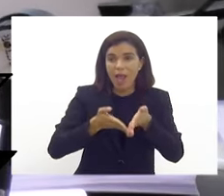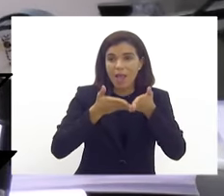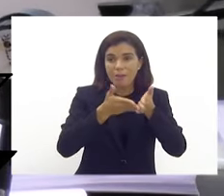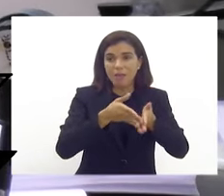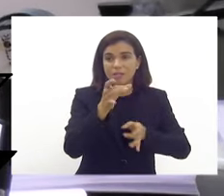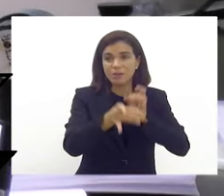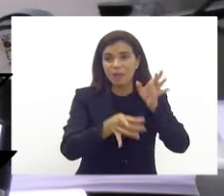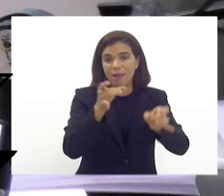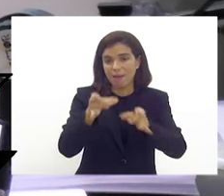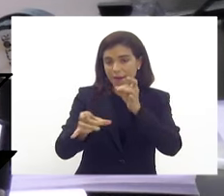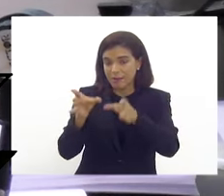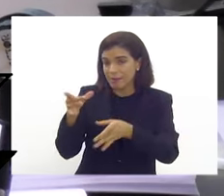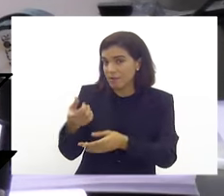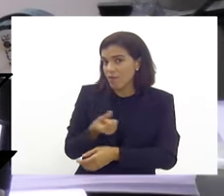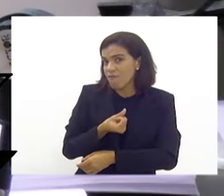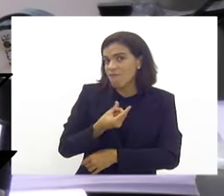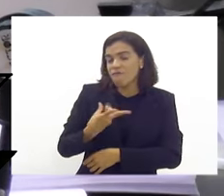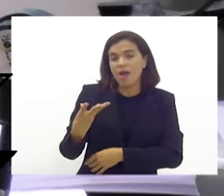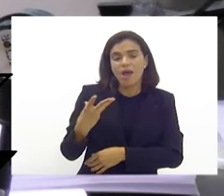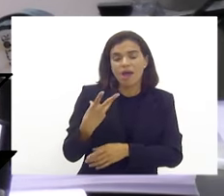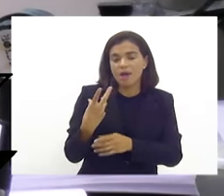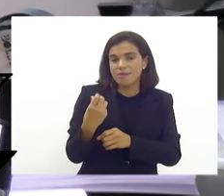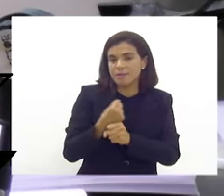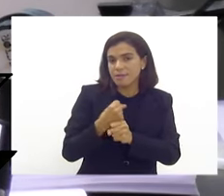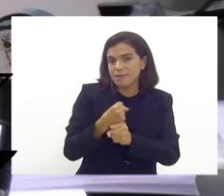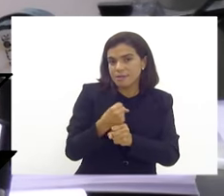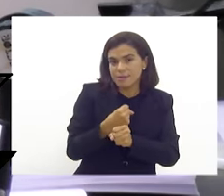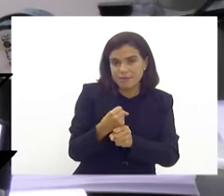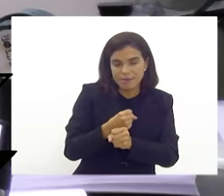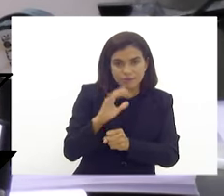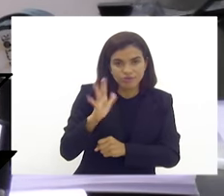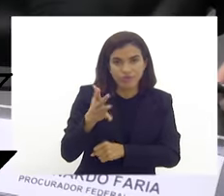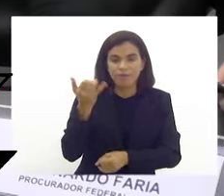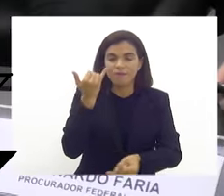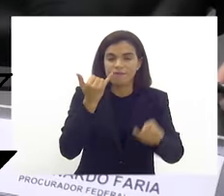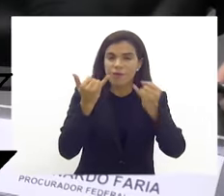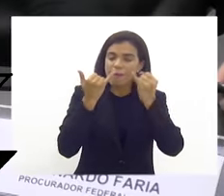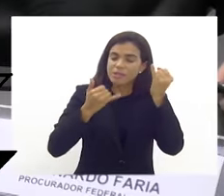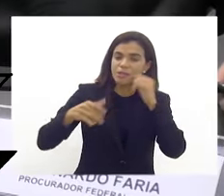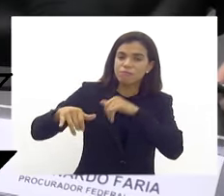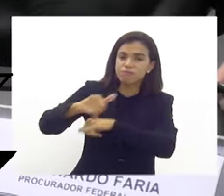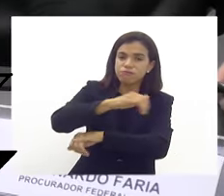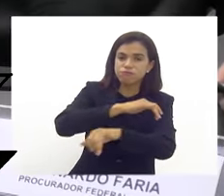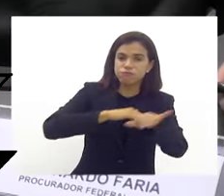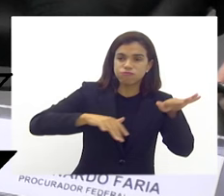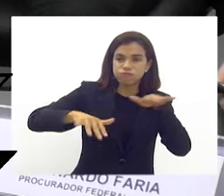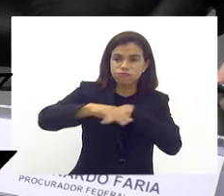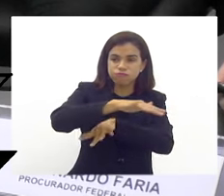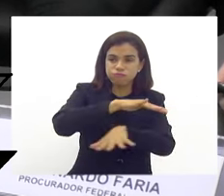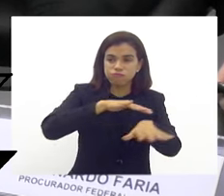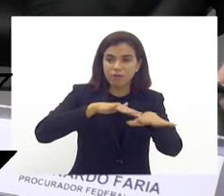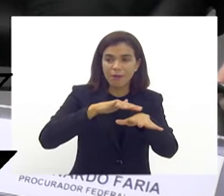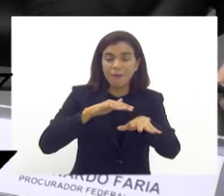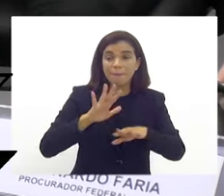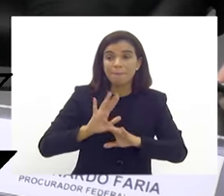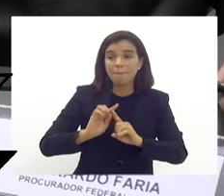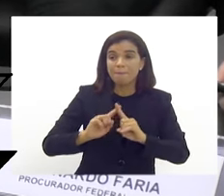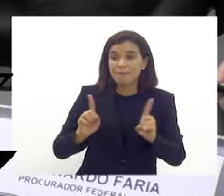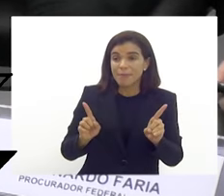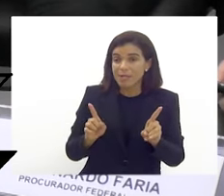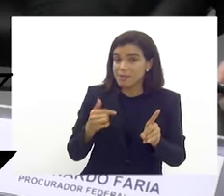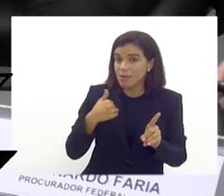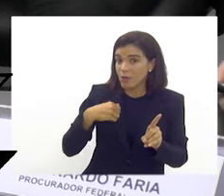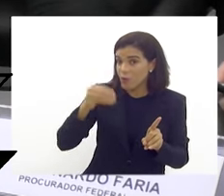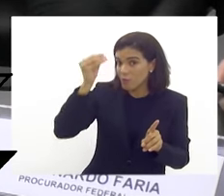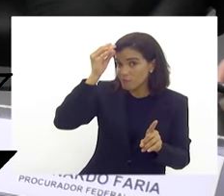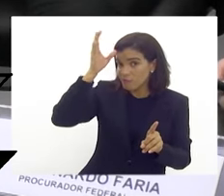Guanabara portanto são várias décadas que essas informações circulam e existem mas eu não não tomei